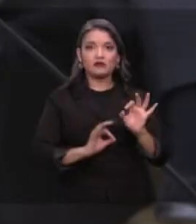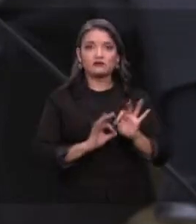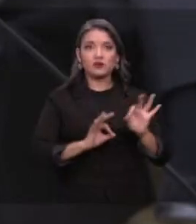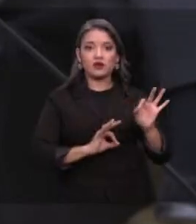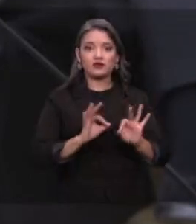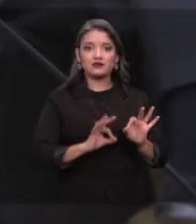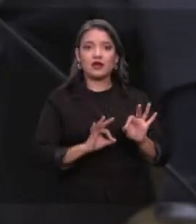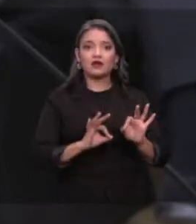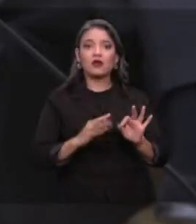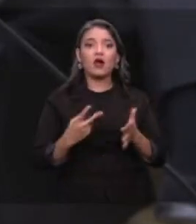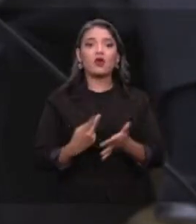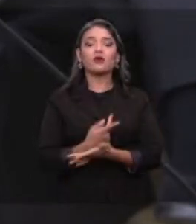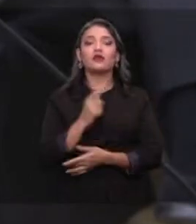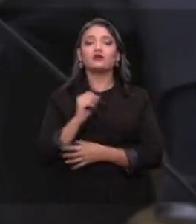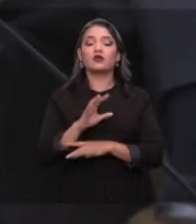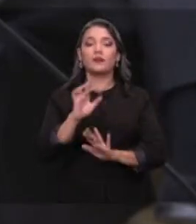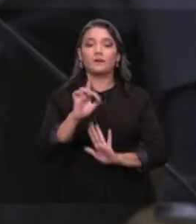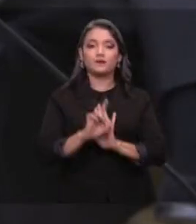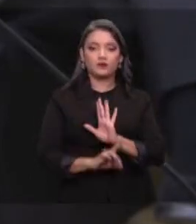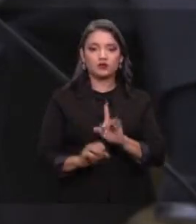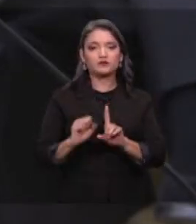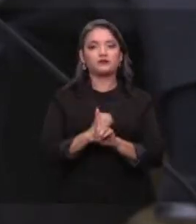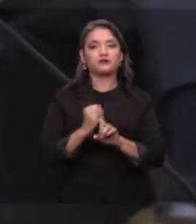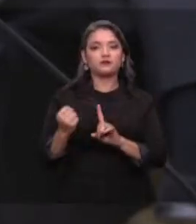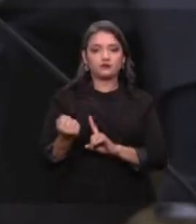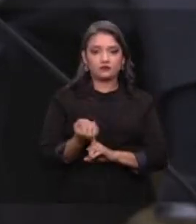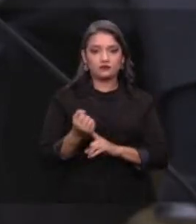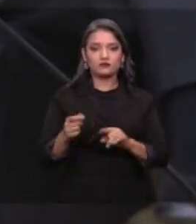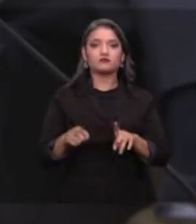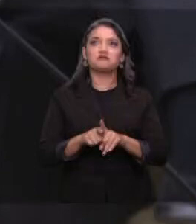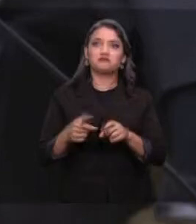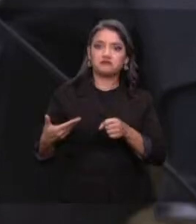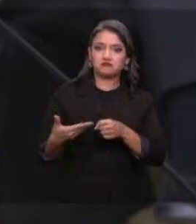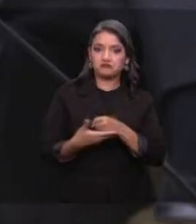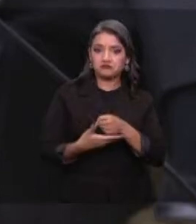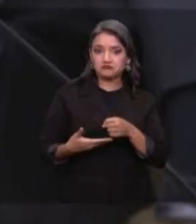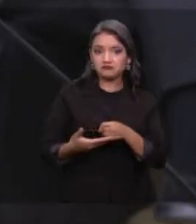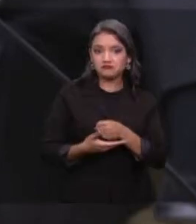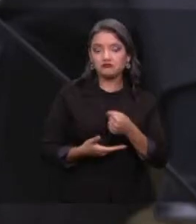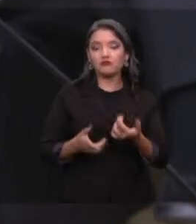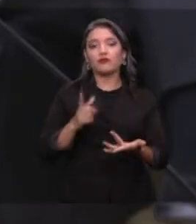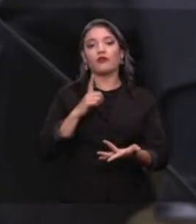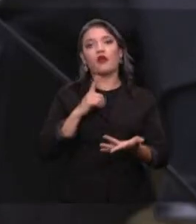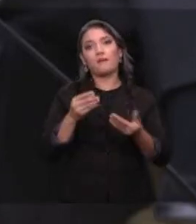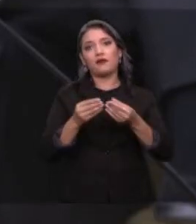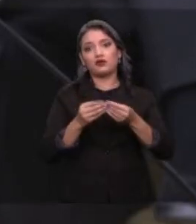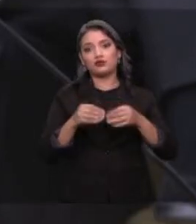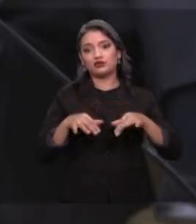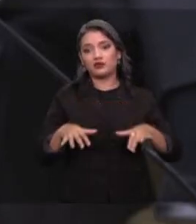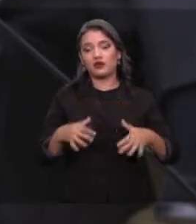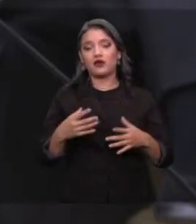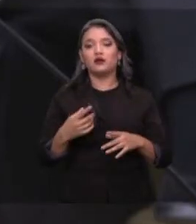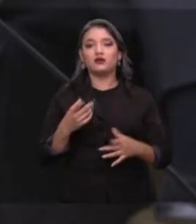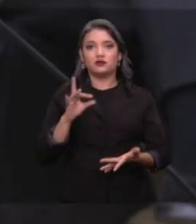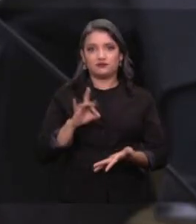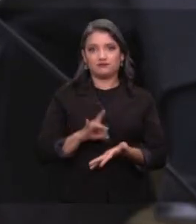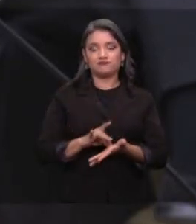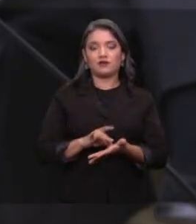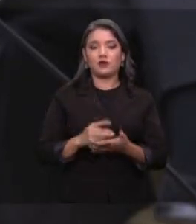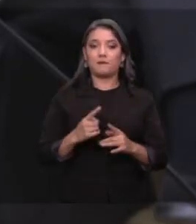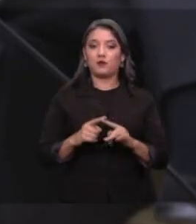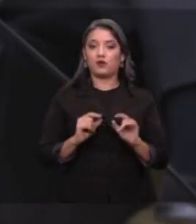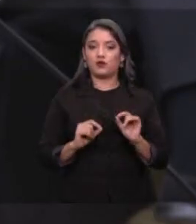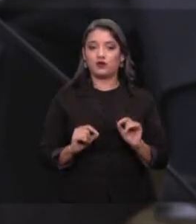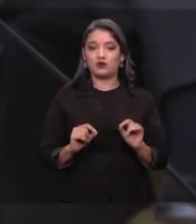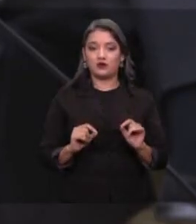direitos sociais e fundamentais que estão previstos na Carta Magna venham a ser prejudicados na sua efetivação,